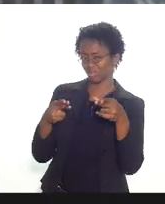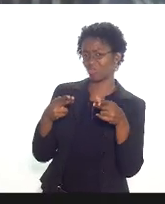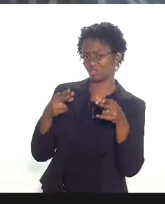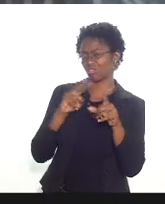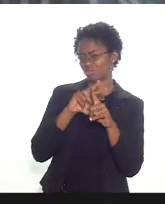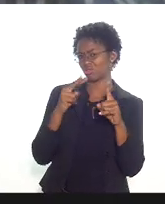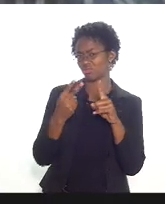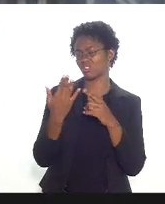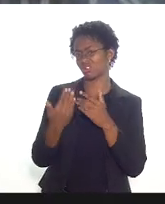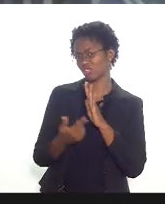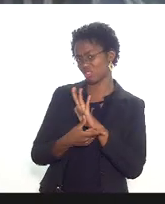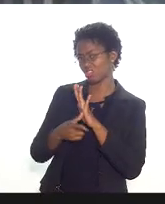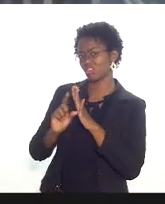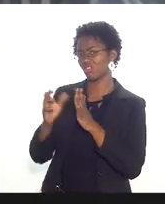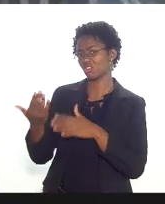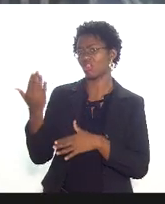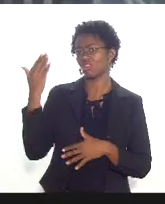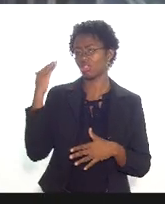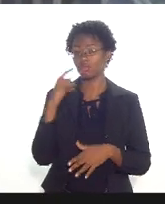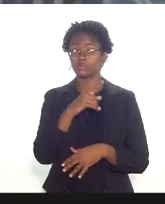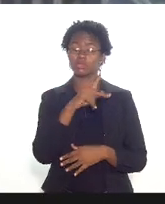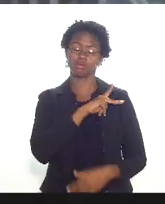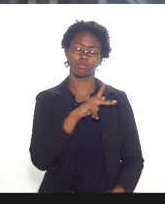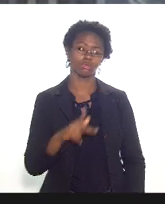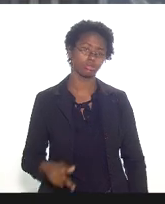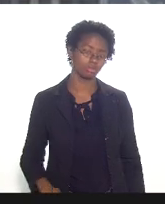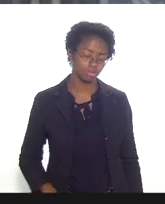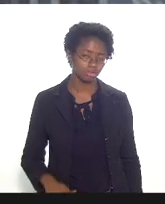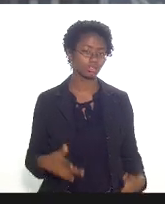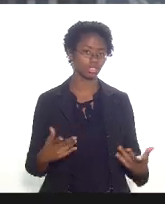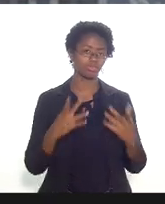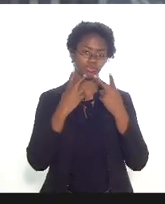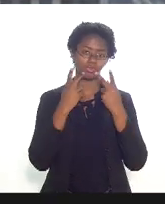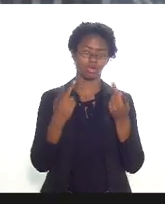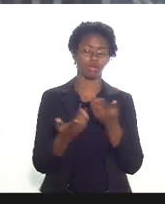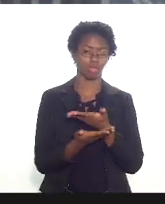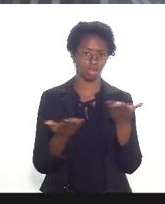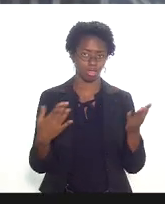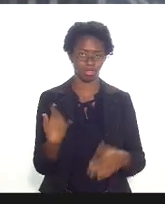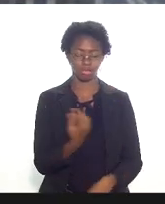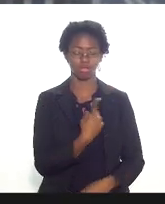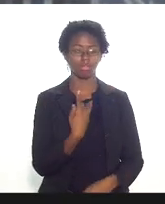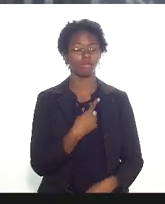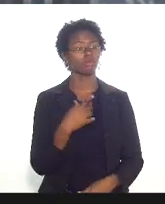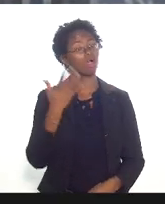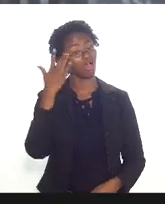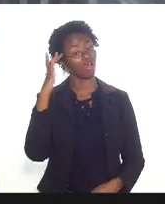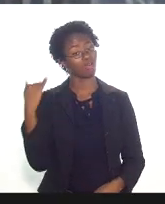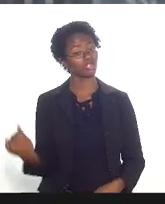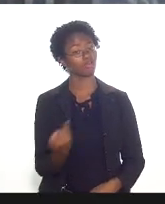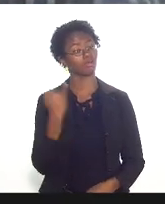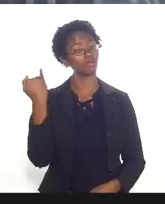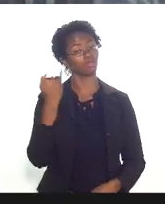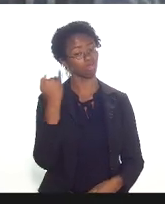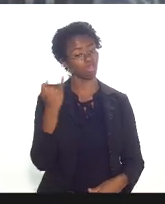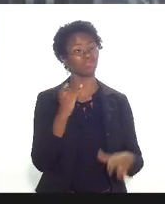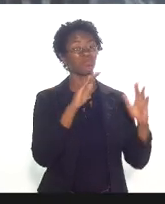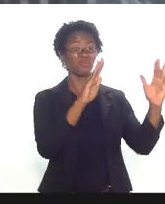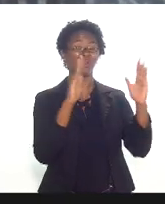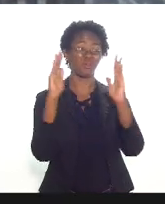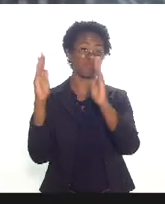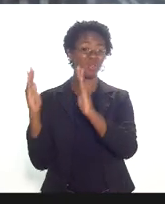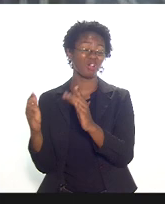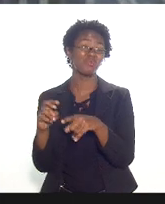Excelência como presidente, em submeter a nós, eu vejo que é importante que se coloque isso em bloco, porque não